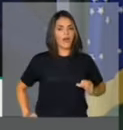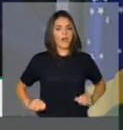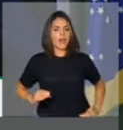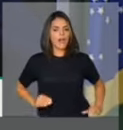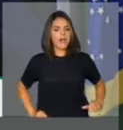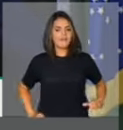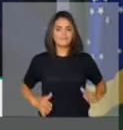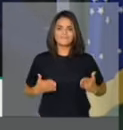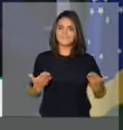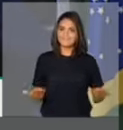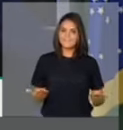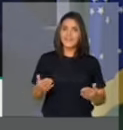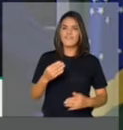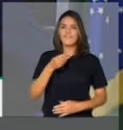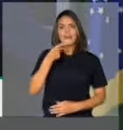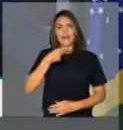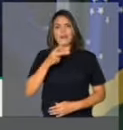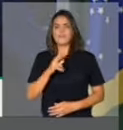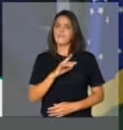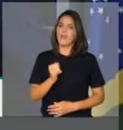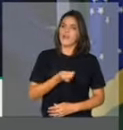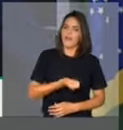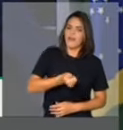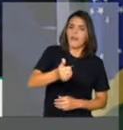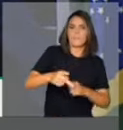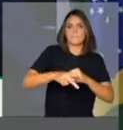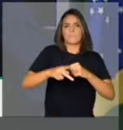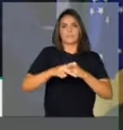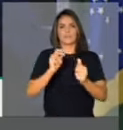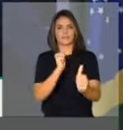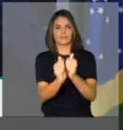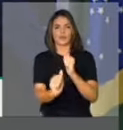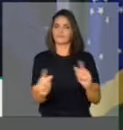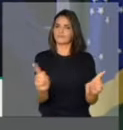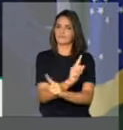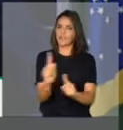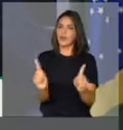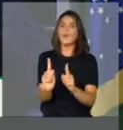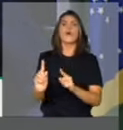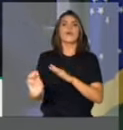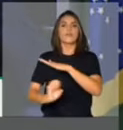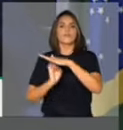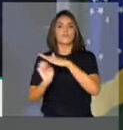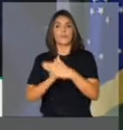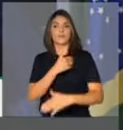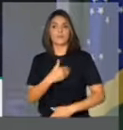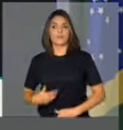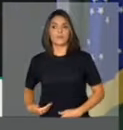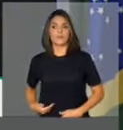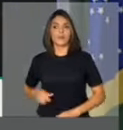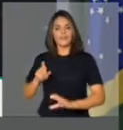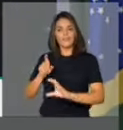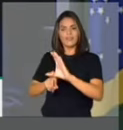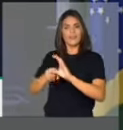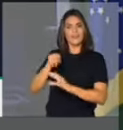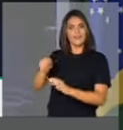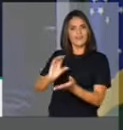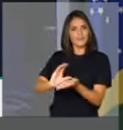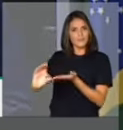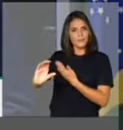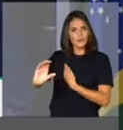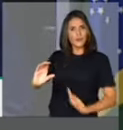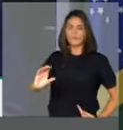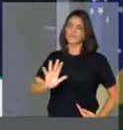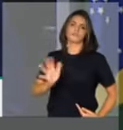que daqui para frente essas instituições fiquem cada vez menos dependentes de recursos públicos. Quero fazer aqui também um